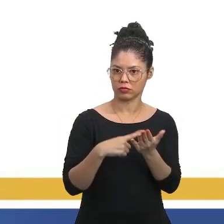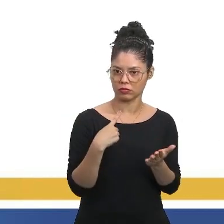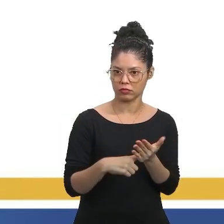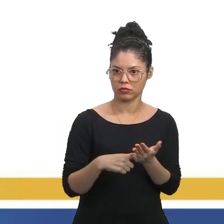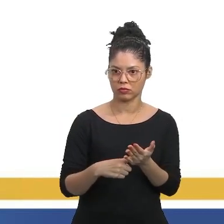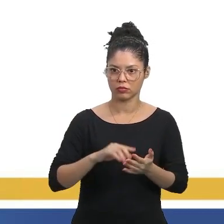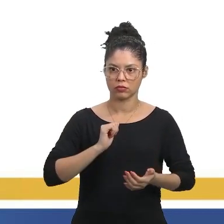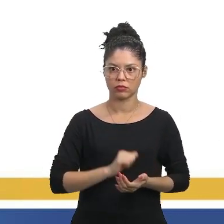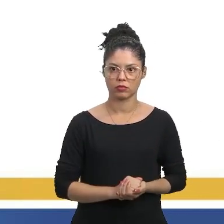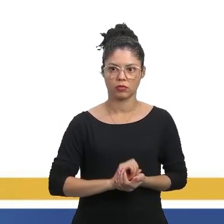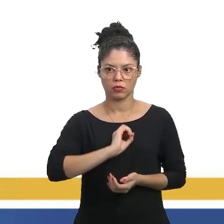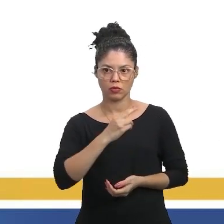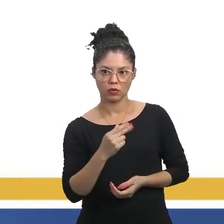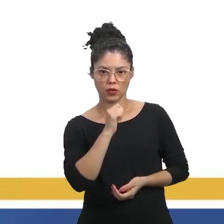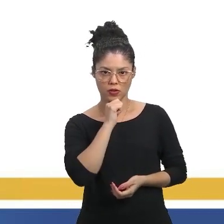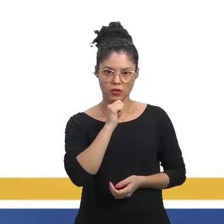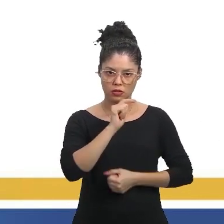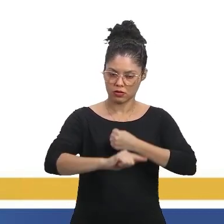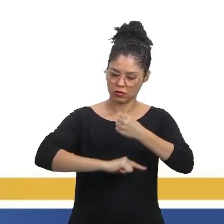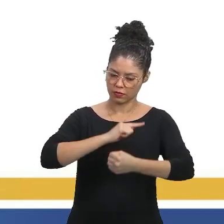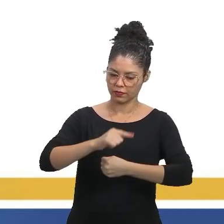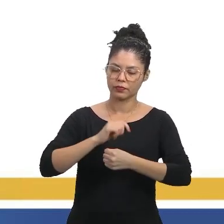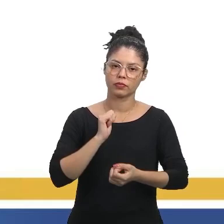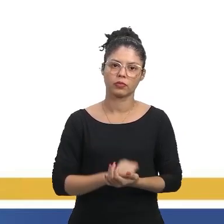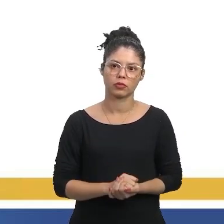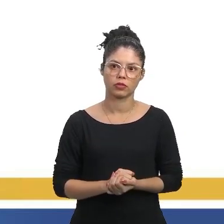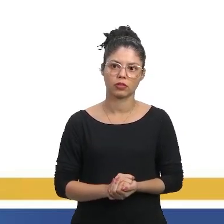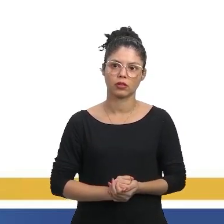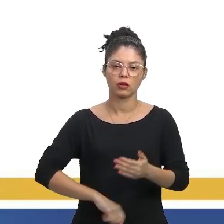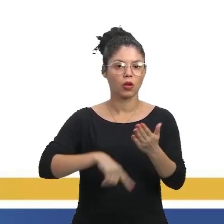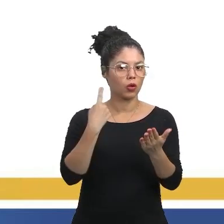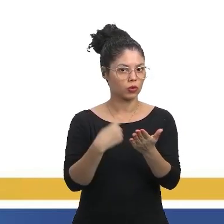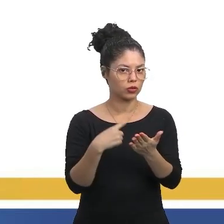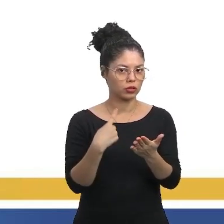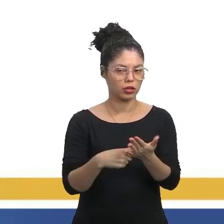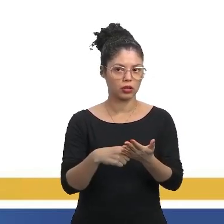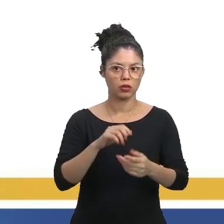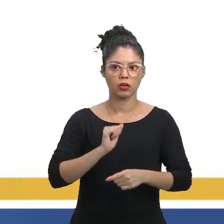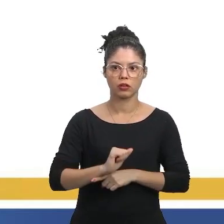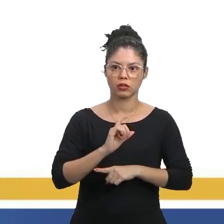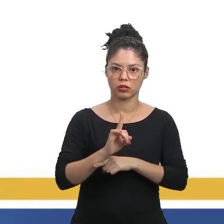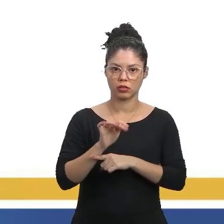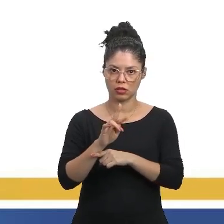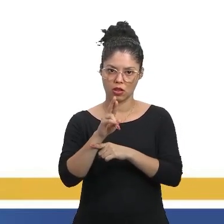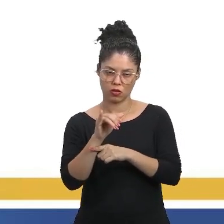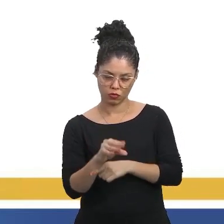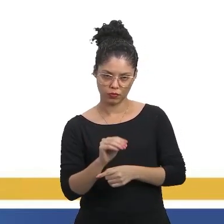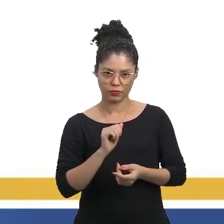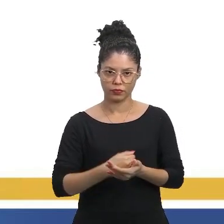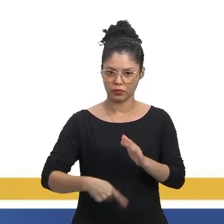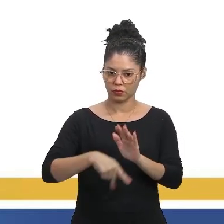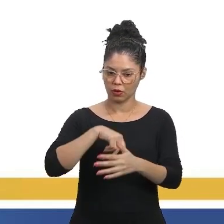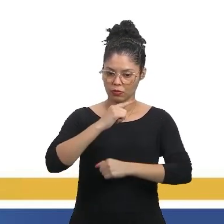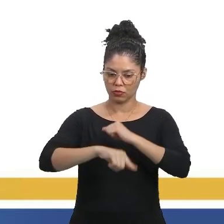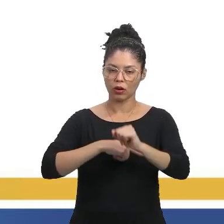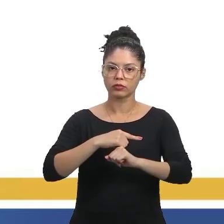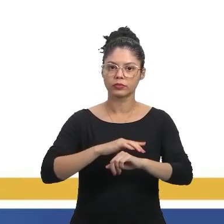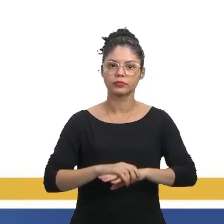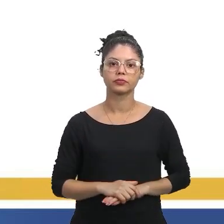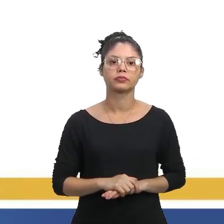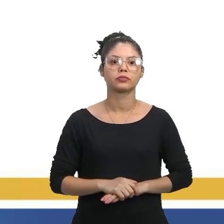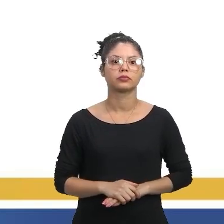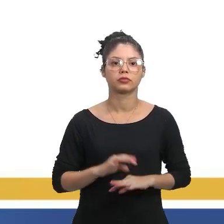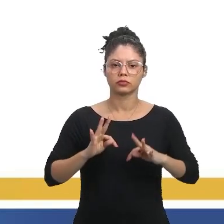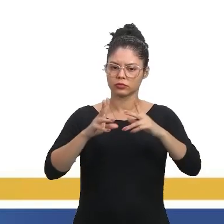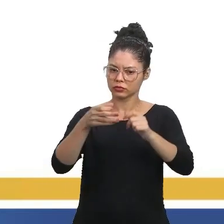combinação ou rearranjo de átomos. Então essas foram as considerações de Dalton acerca de um átomo. Tudo isso